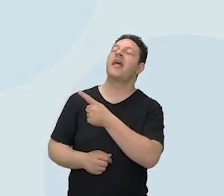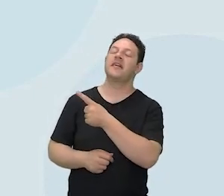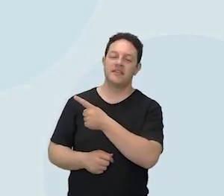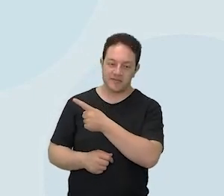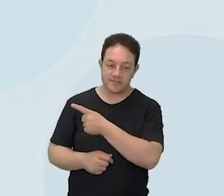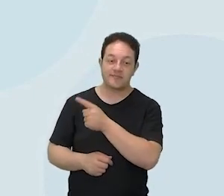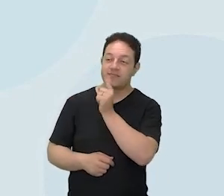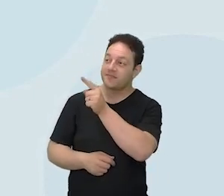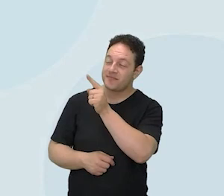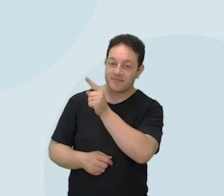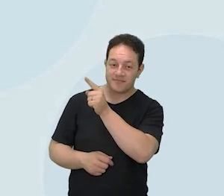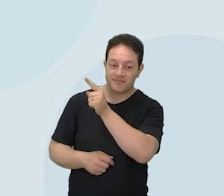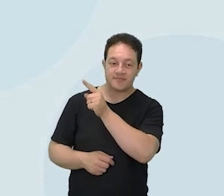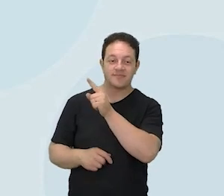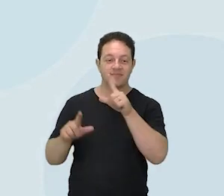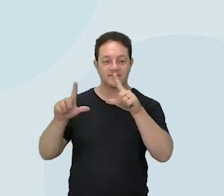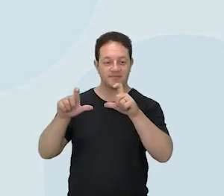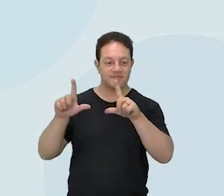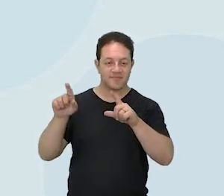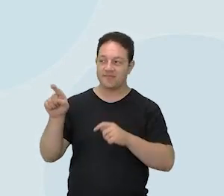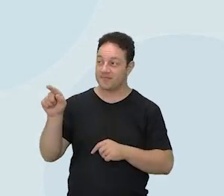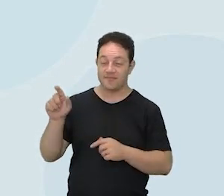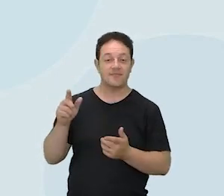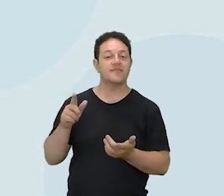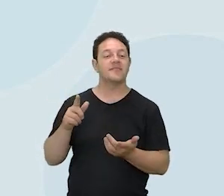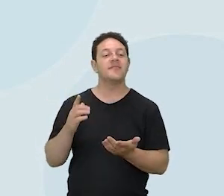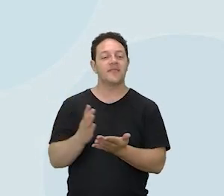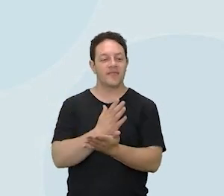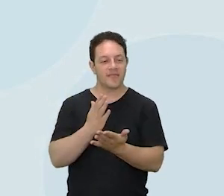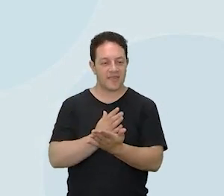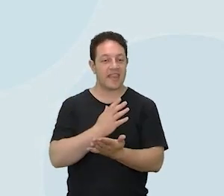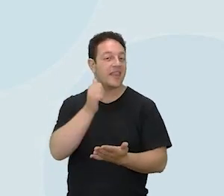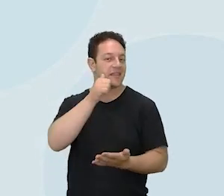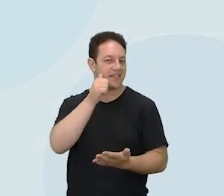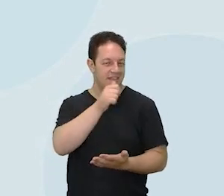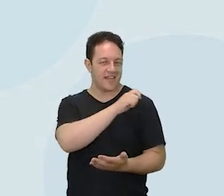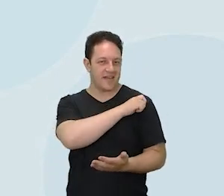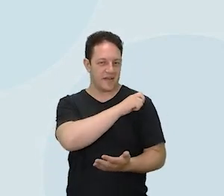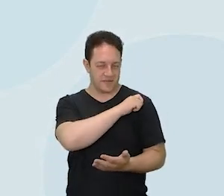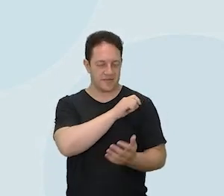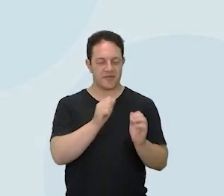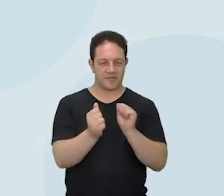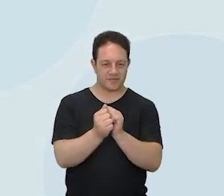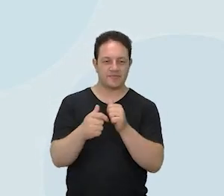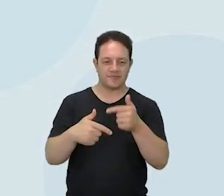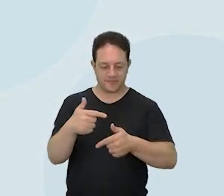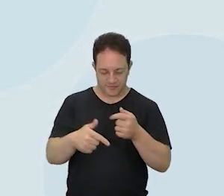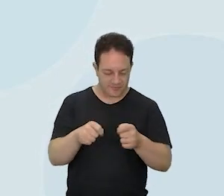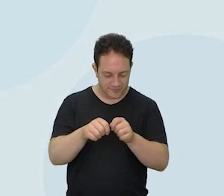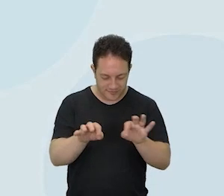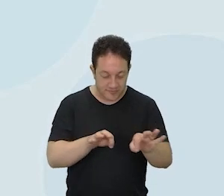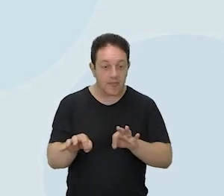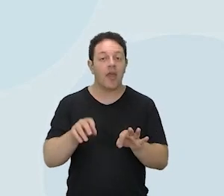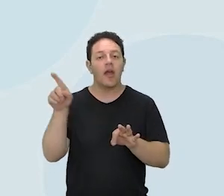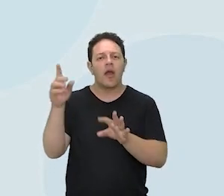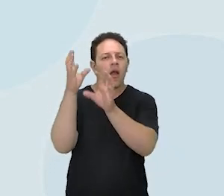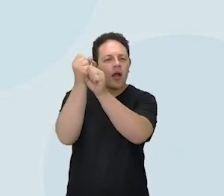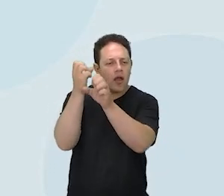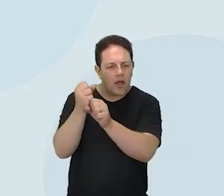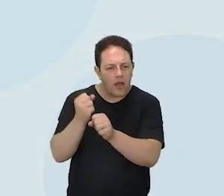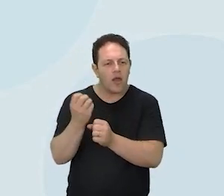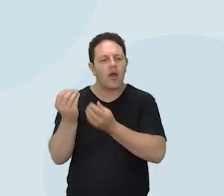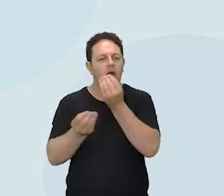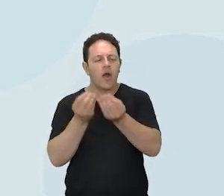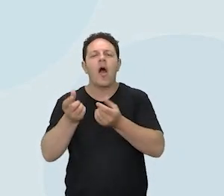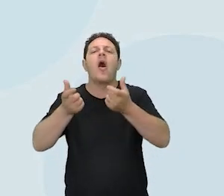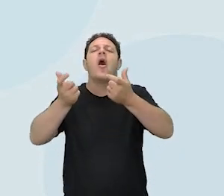a imagem da foto do caderno da aluna, que eles fizeram o cálculo, a disposição de